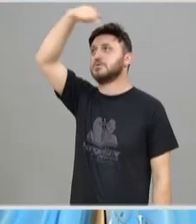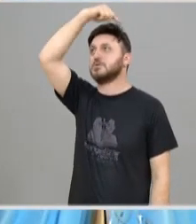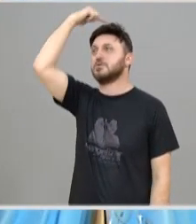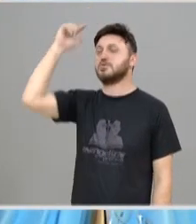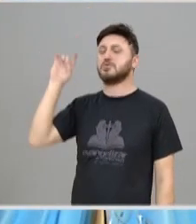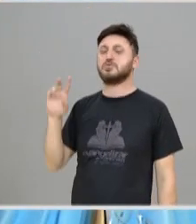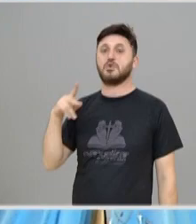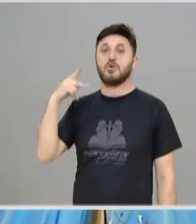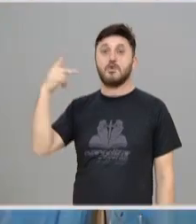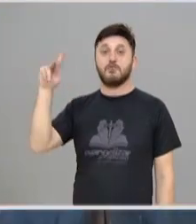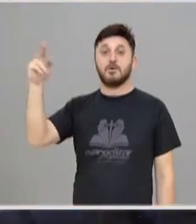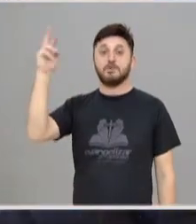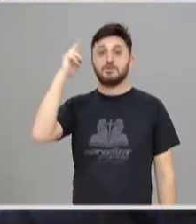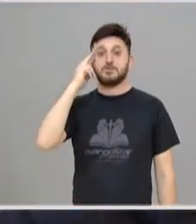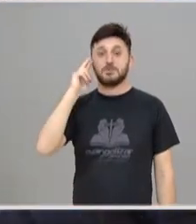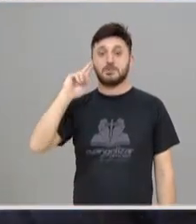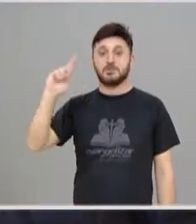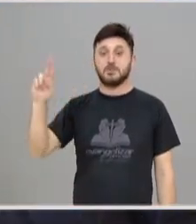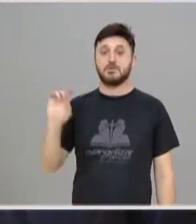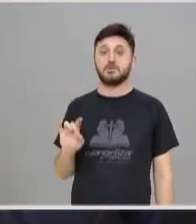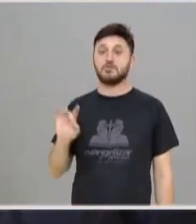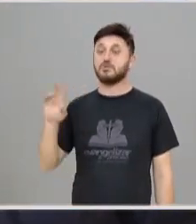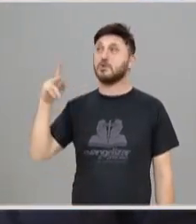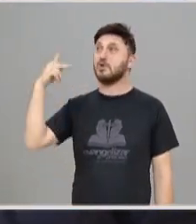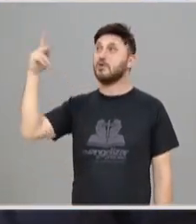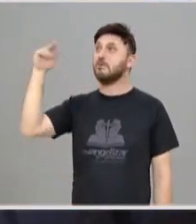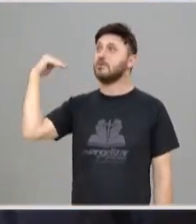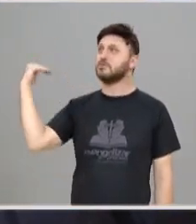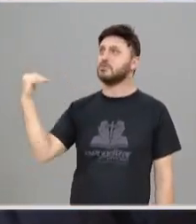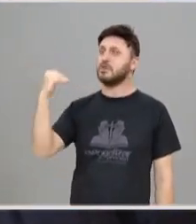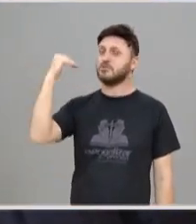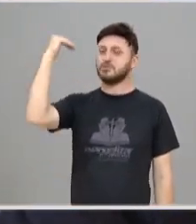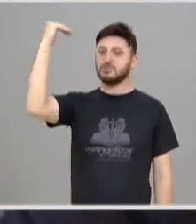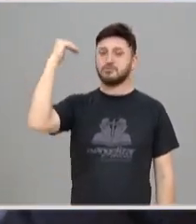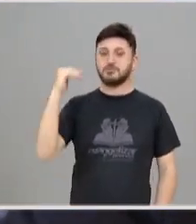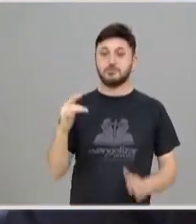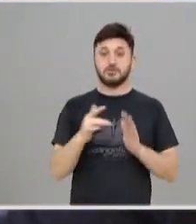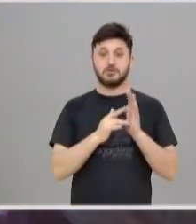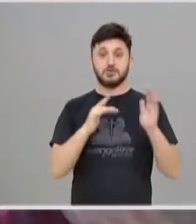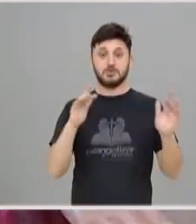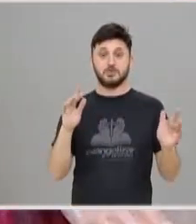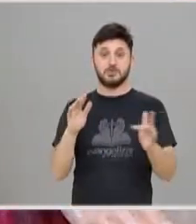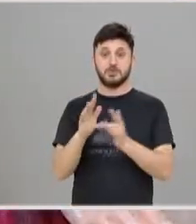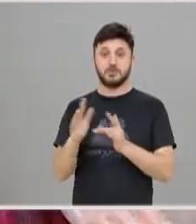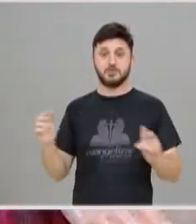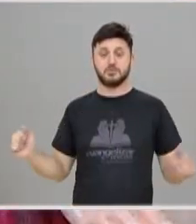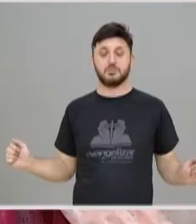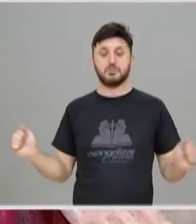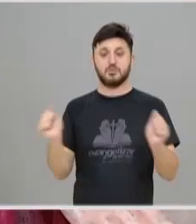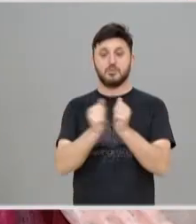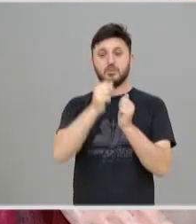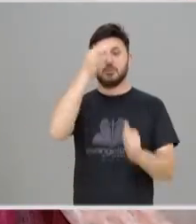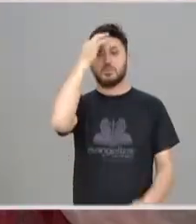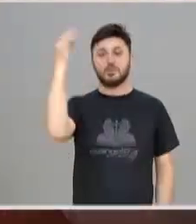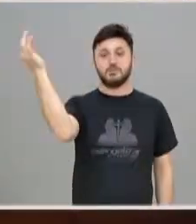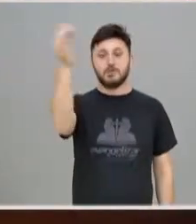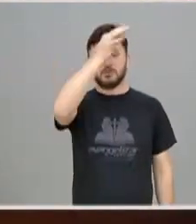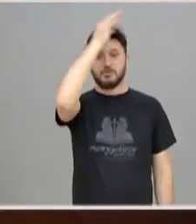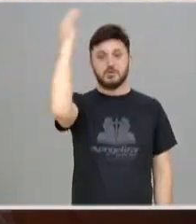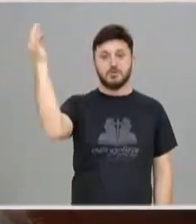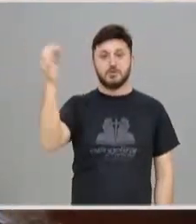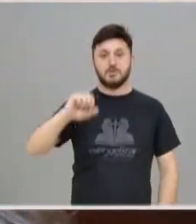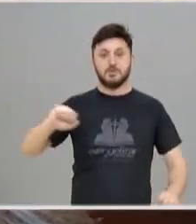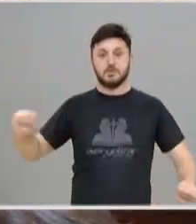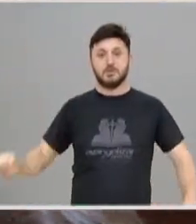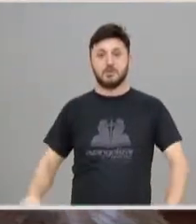o Santo, só vós o Senhor, só vós o Altíssimo, Jesus Cristo, com o